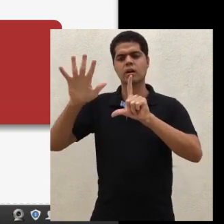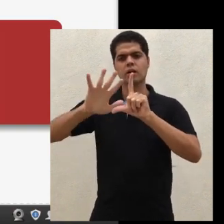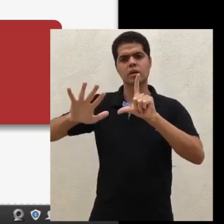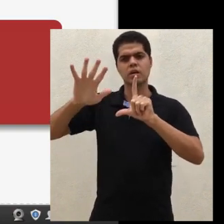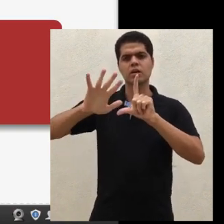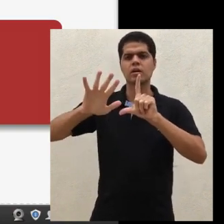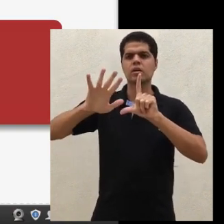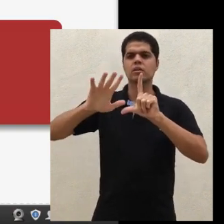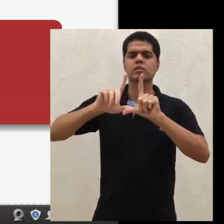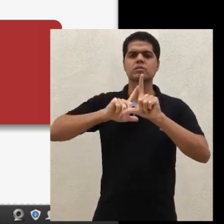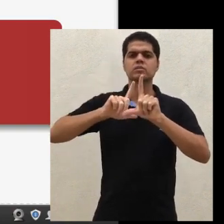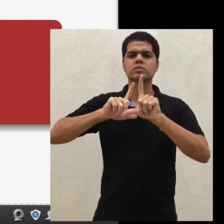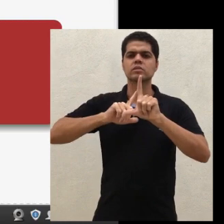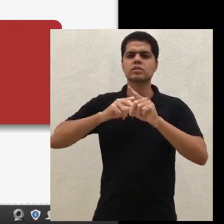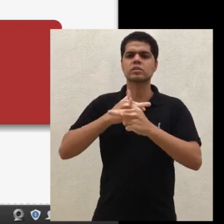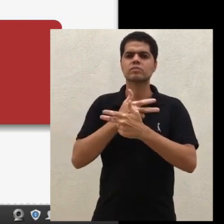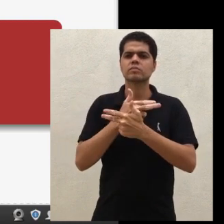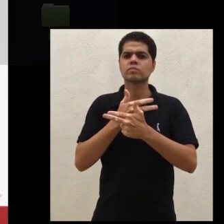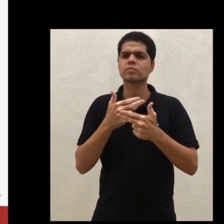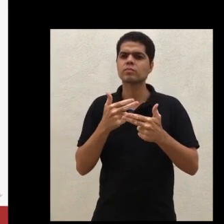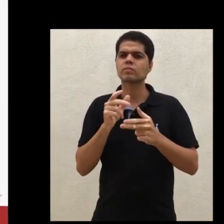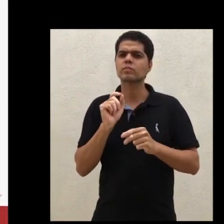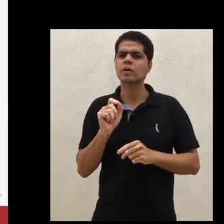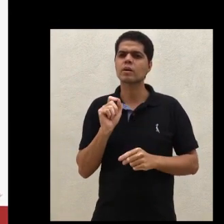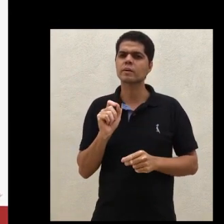Não é um PowerPoint,